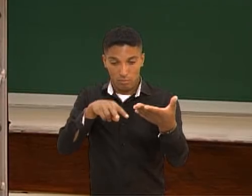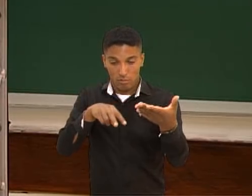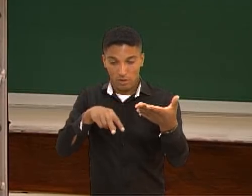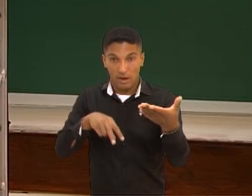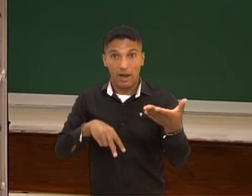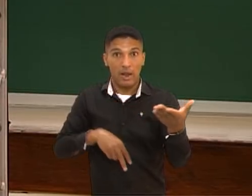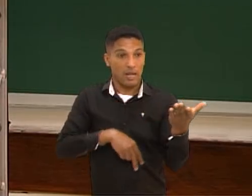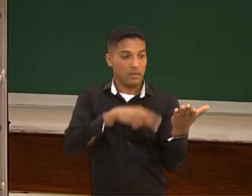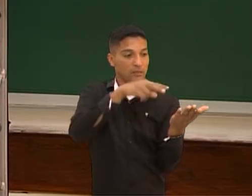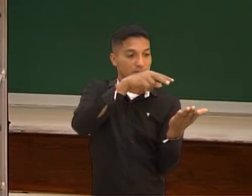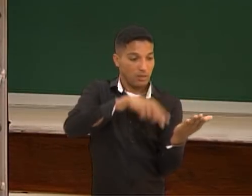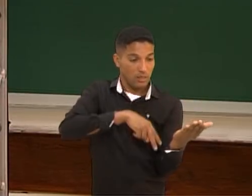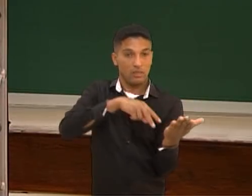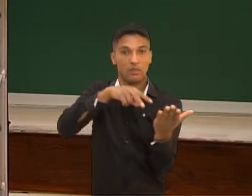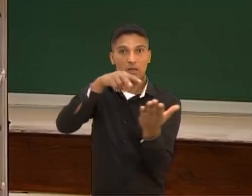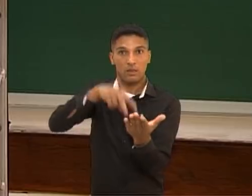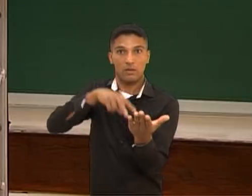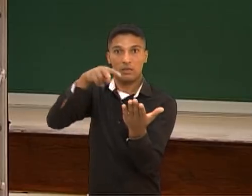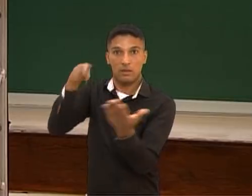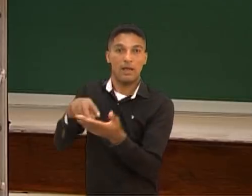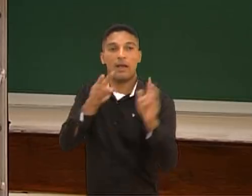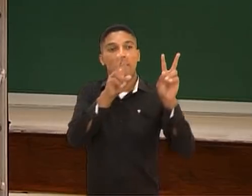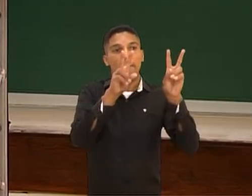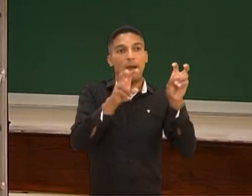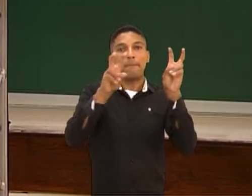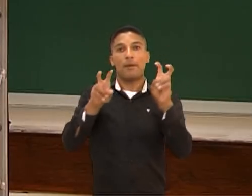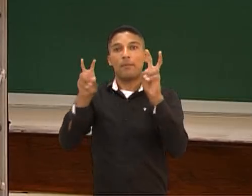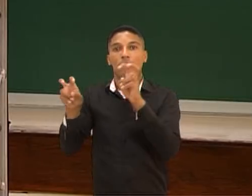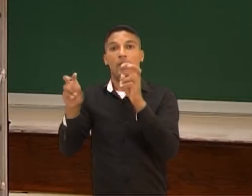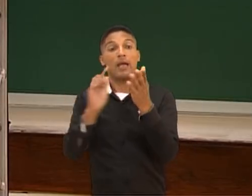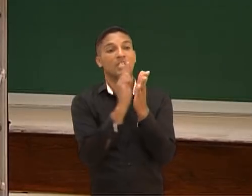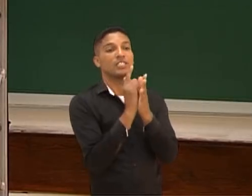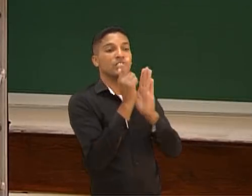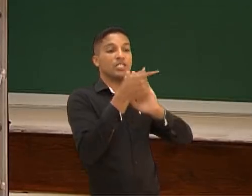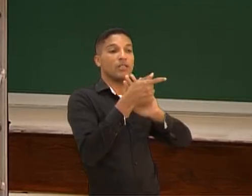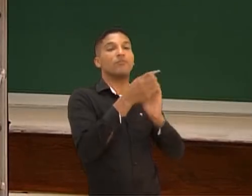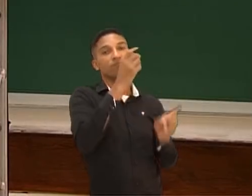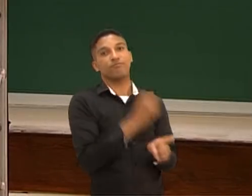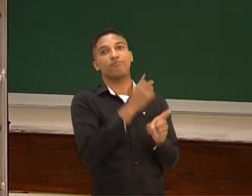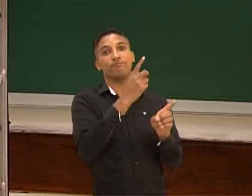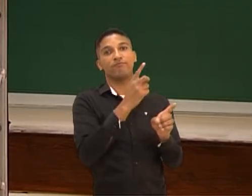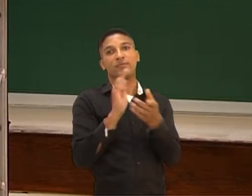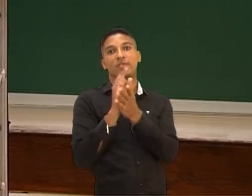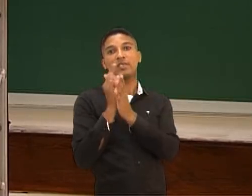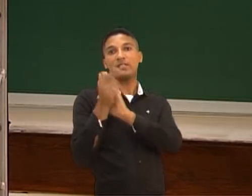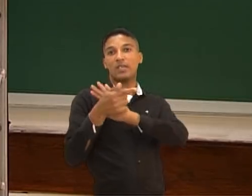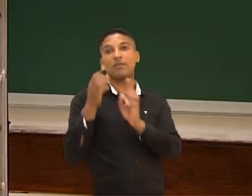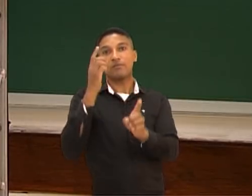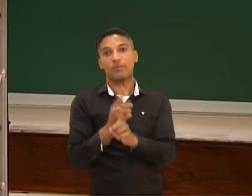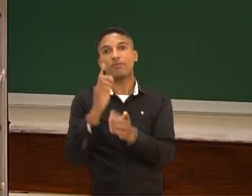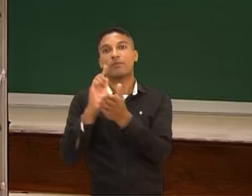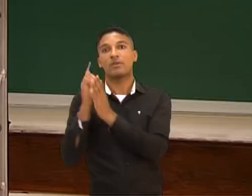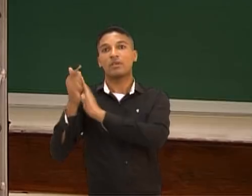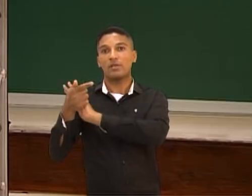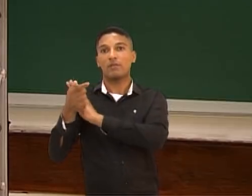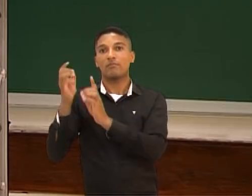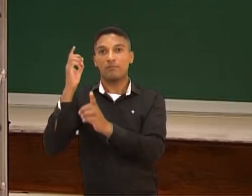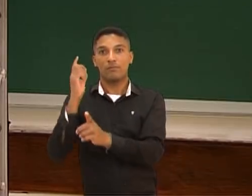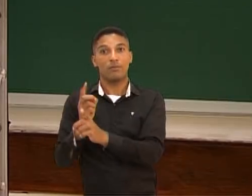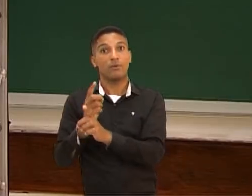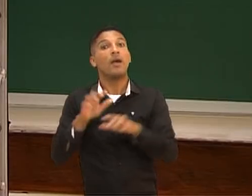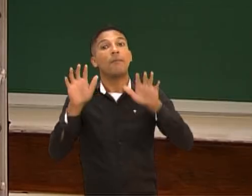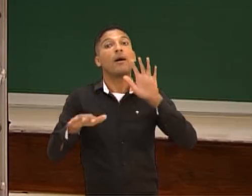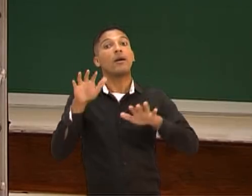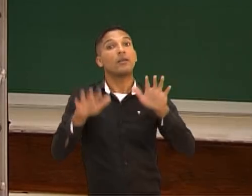inferência de que, no geral, predomina tal gênero, Mas existe a possibilidade dos gêneros estarem ali